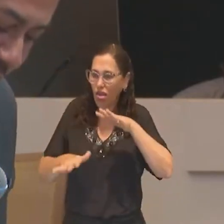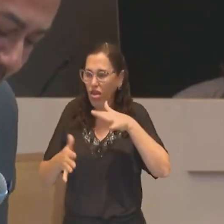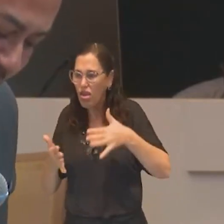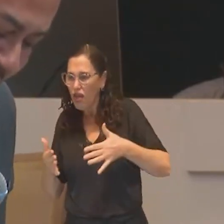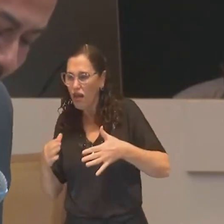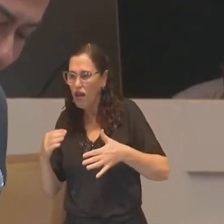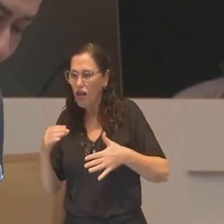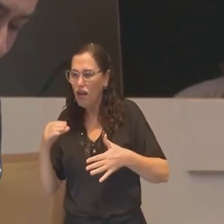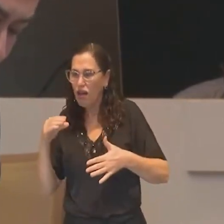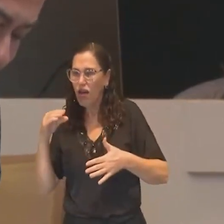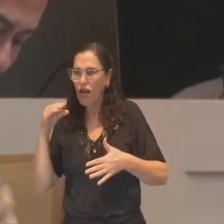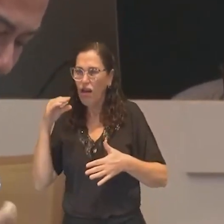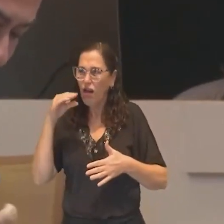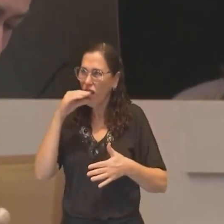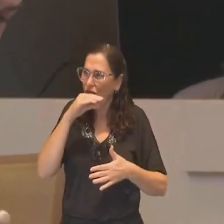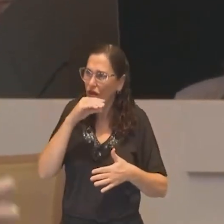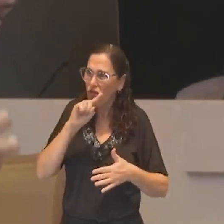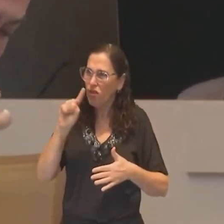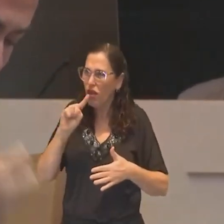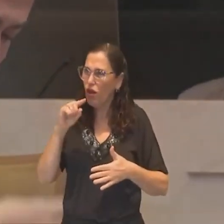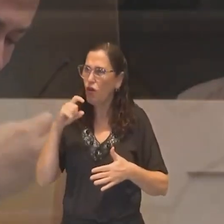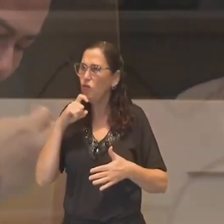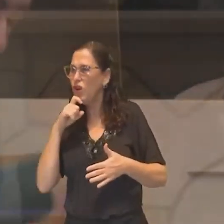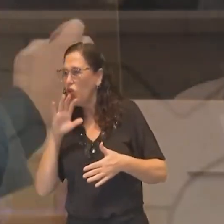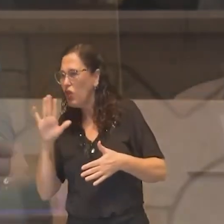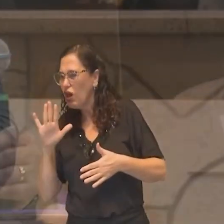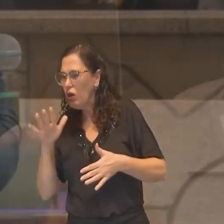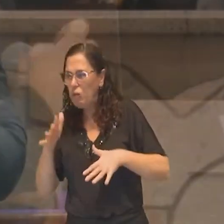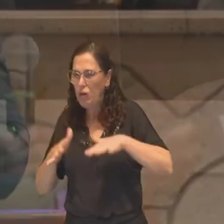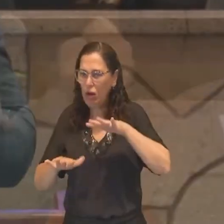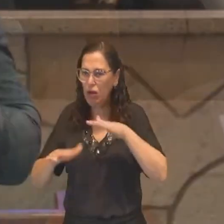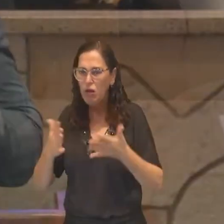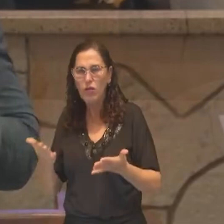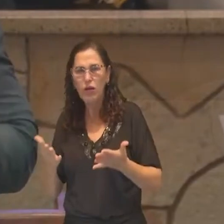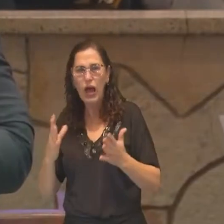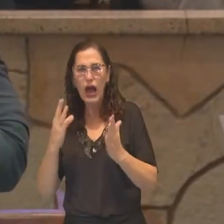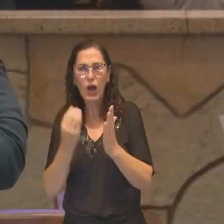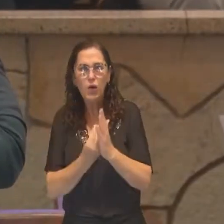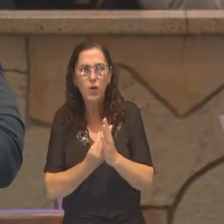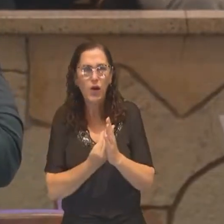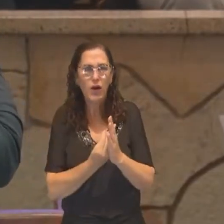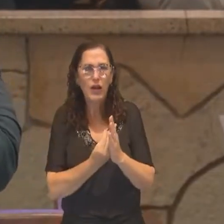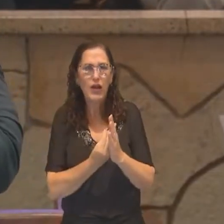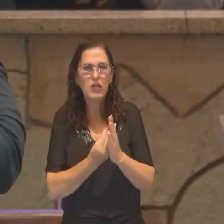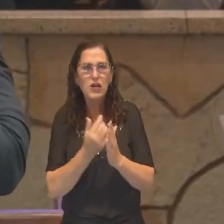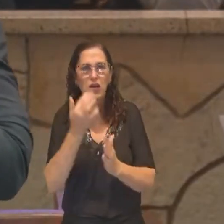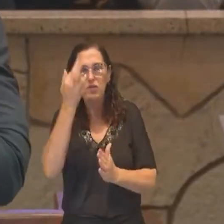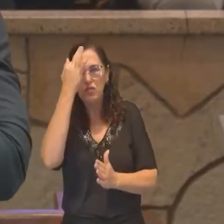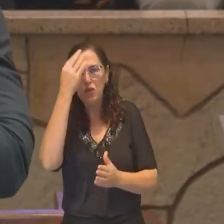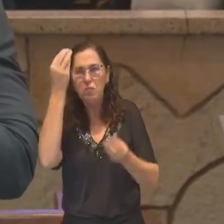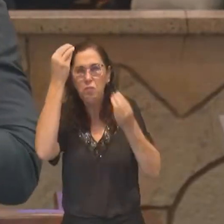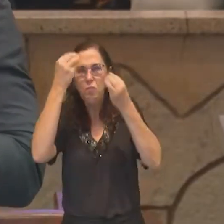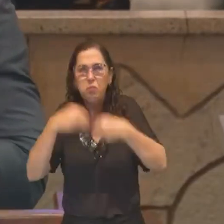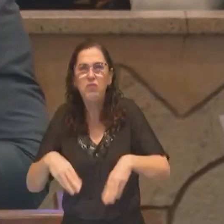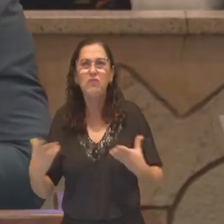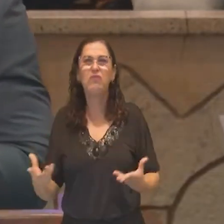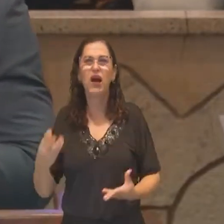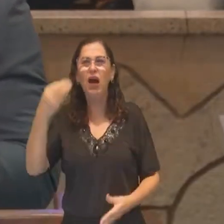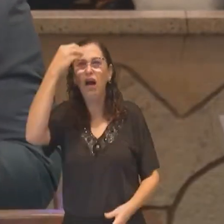espiritual representa um estado que a igreja se encontrava em sua fé, falida,